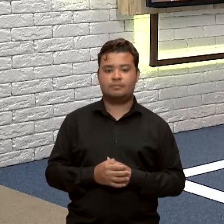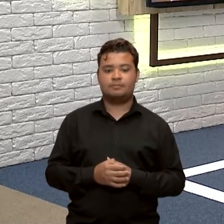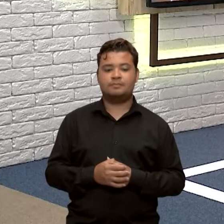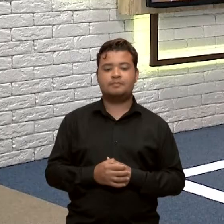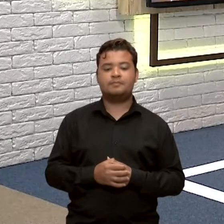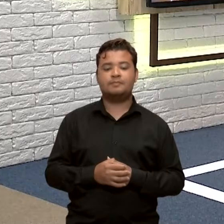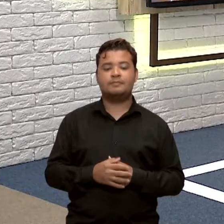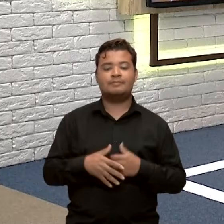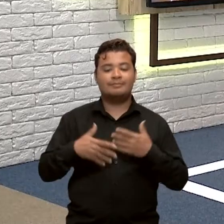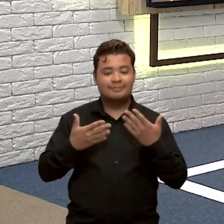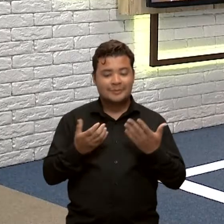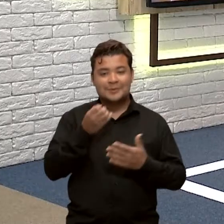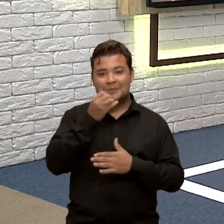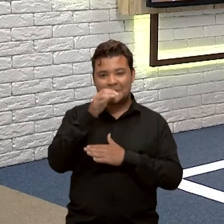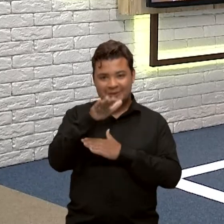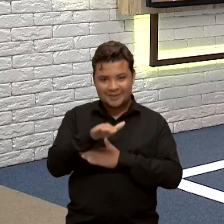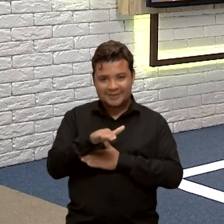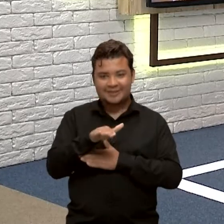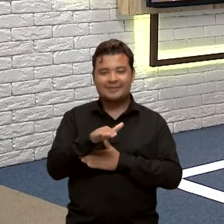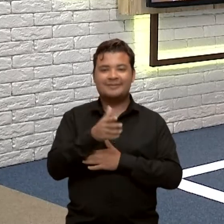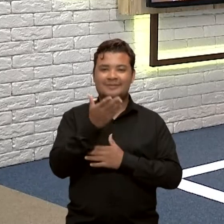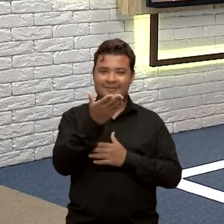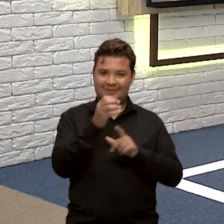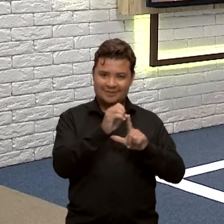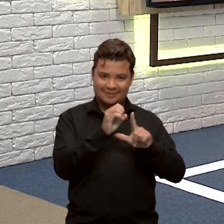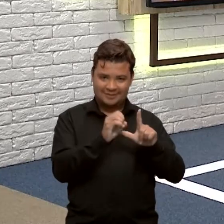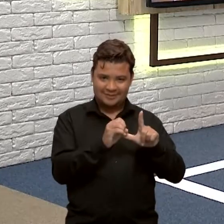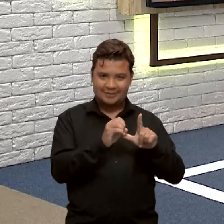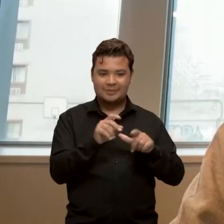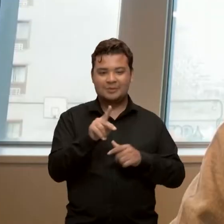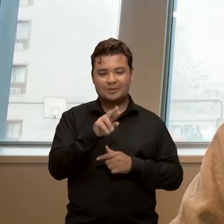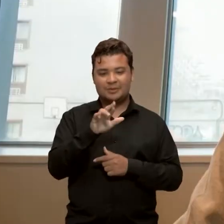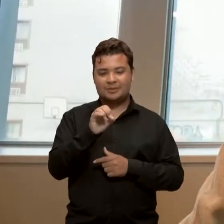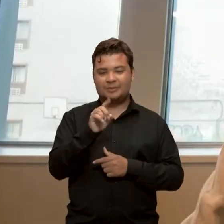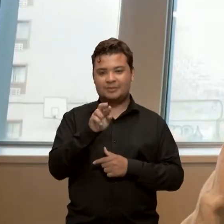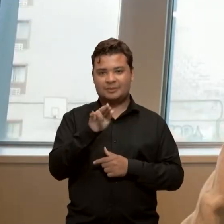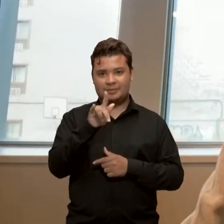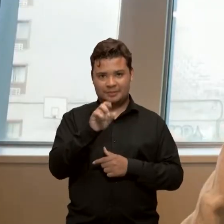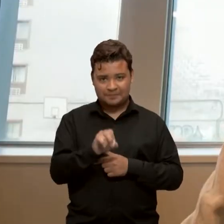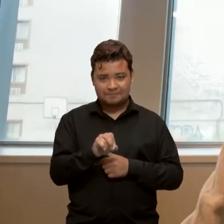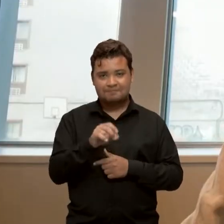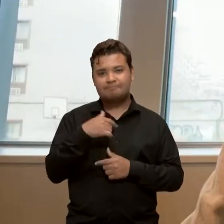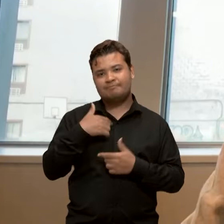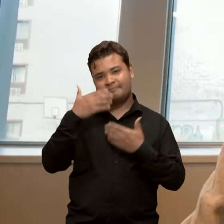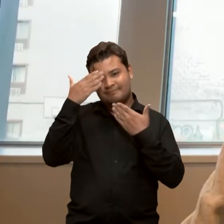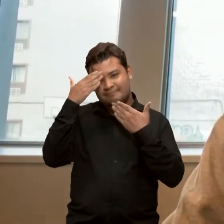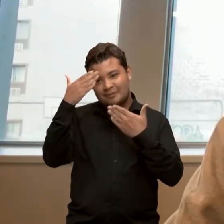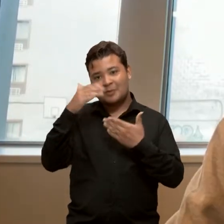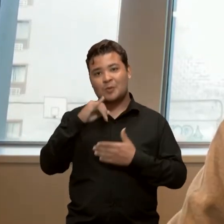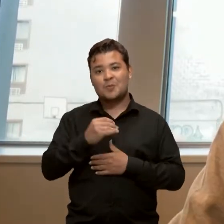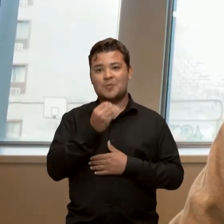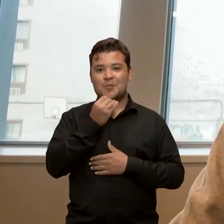Primeiramente, boa tarde, né? Pessoal da TV UFG, professor Rodrigo, agradeço pela oportunidade de estar aqui